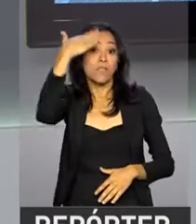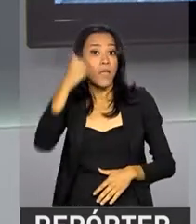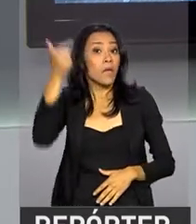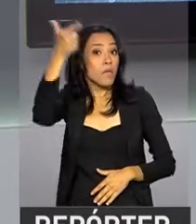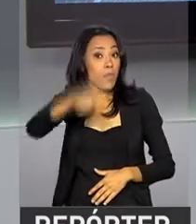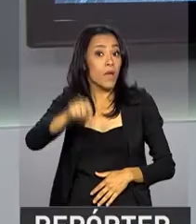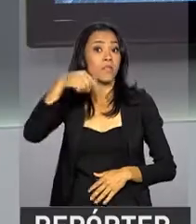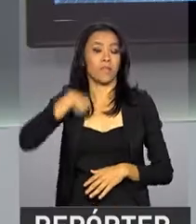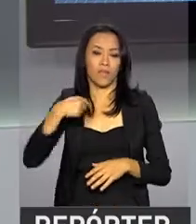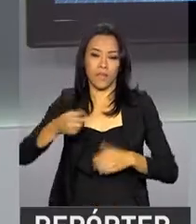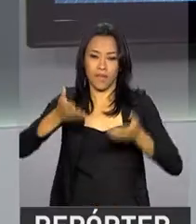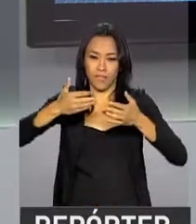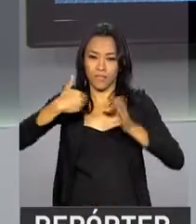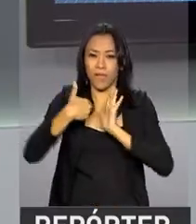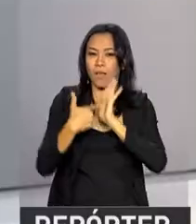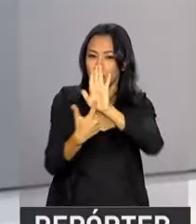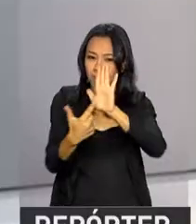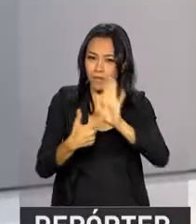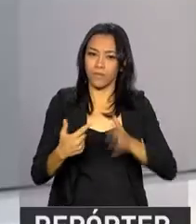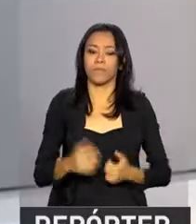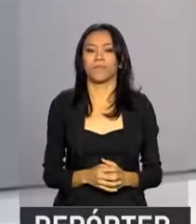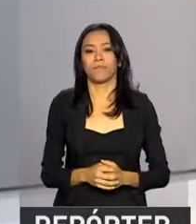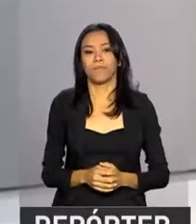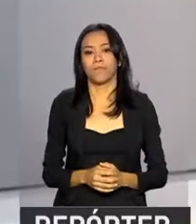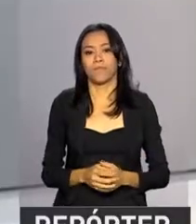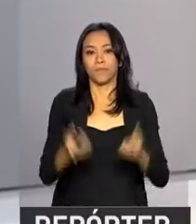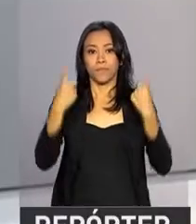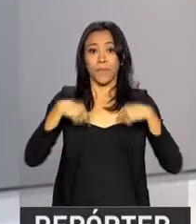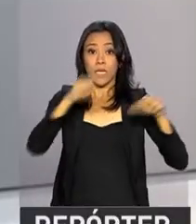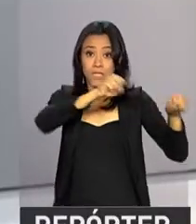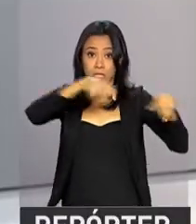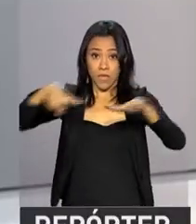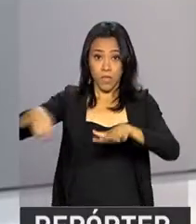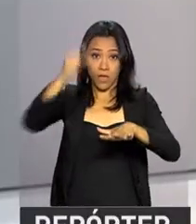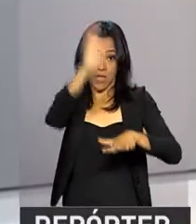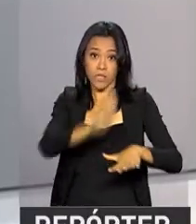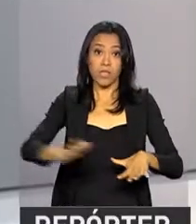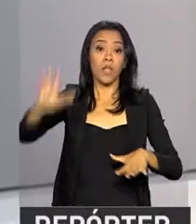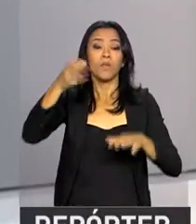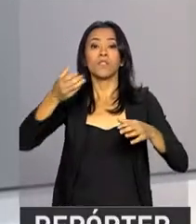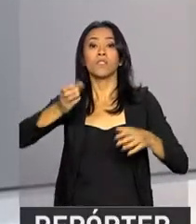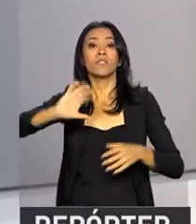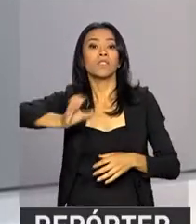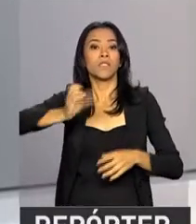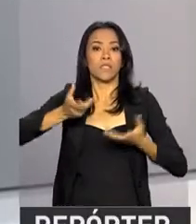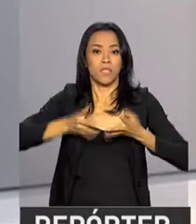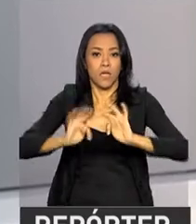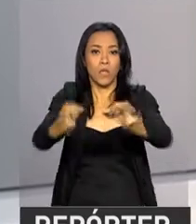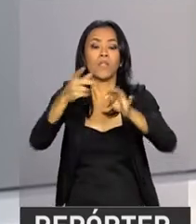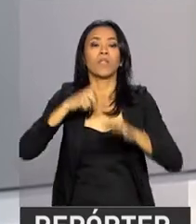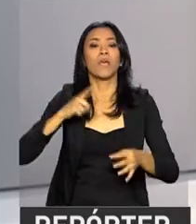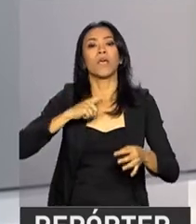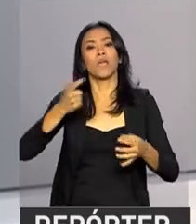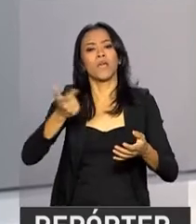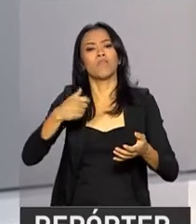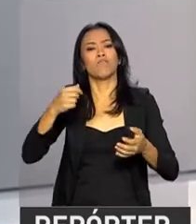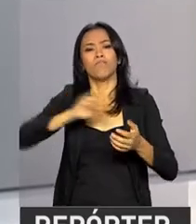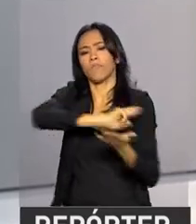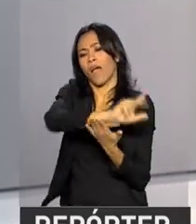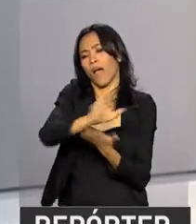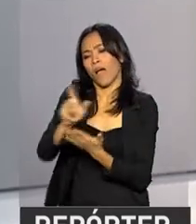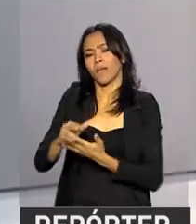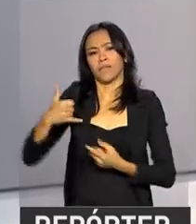nos nossos boletins de hora em hora. A Semana Nacional de Ciência e Tecnologia tem atividades para crianças e